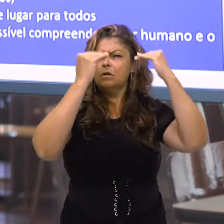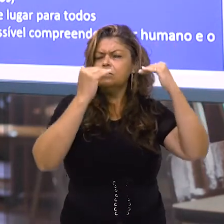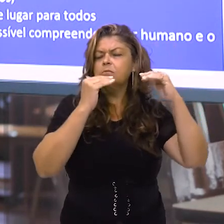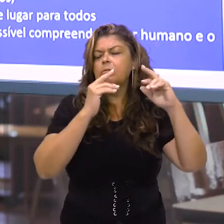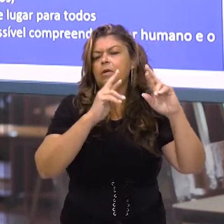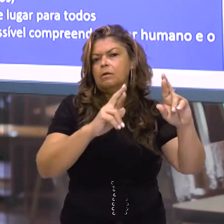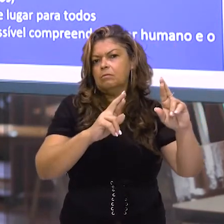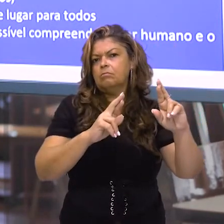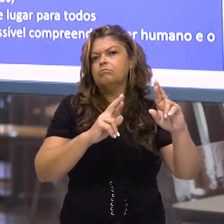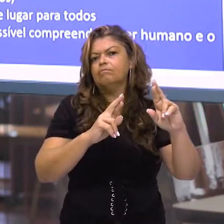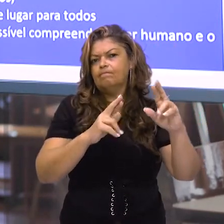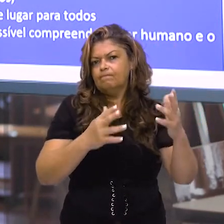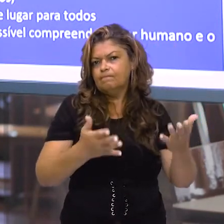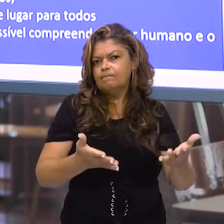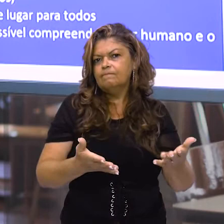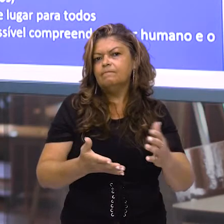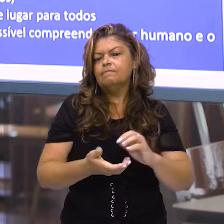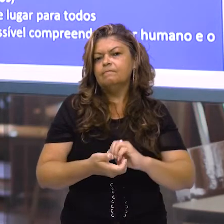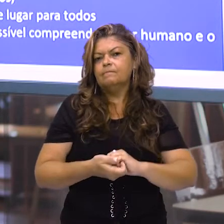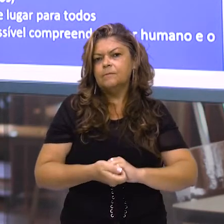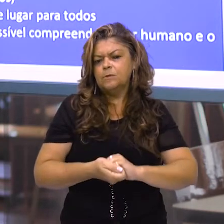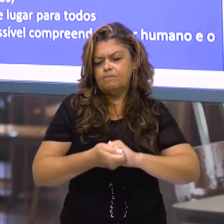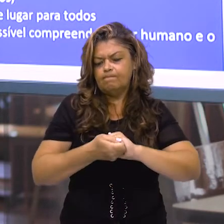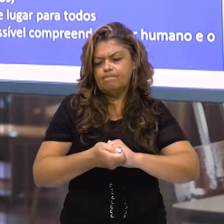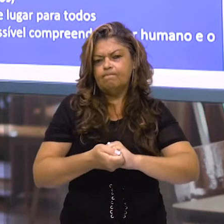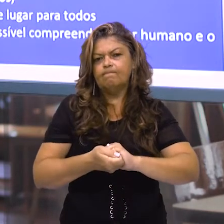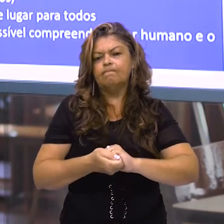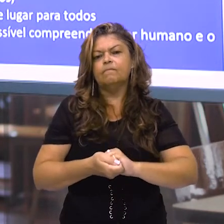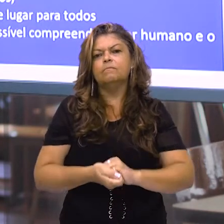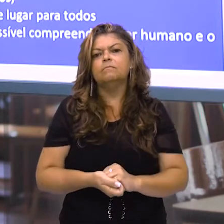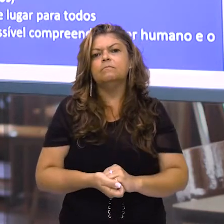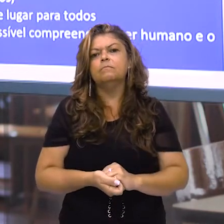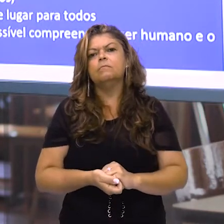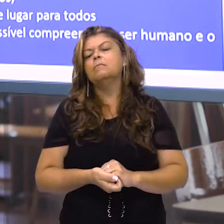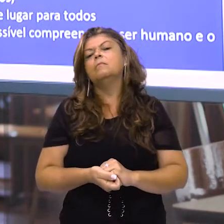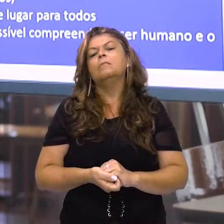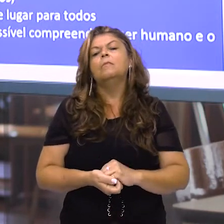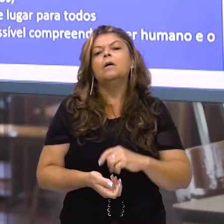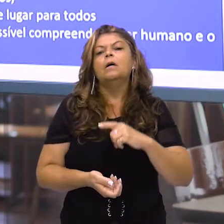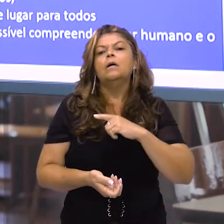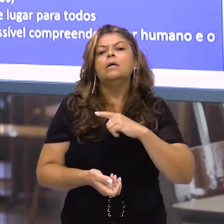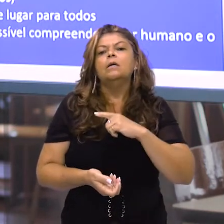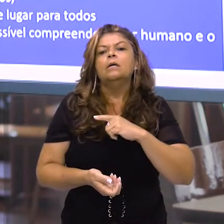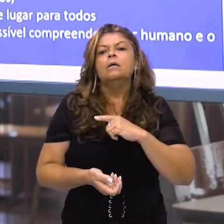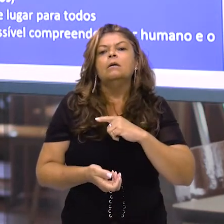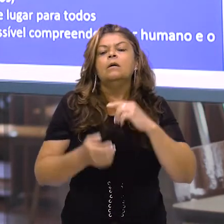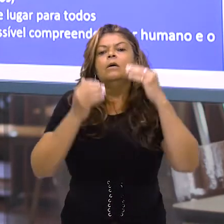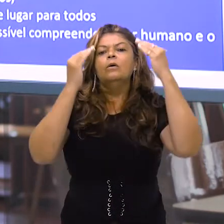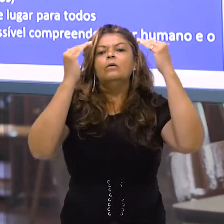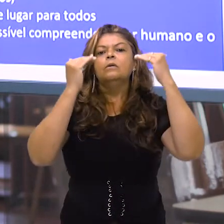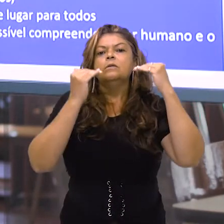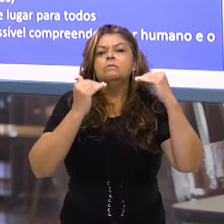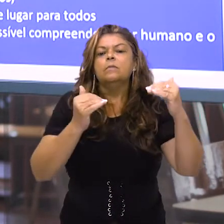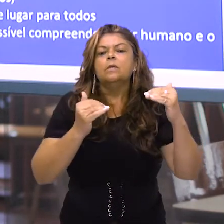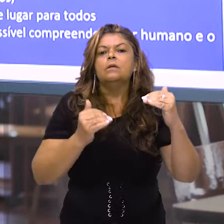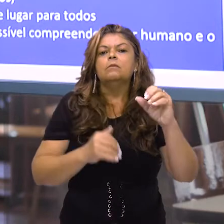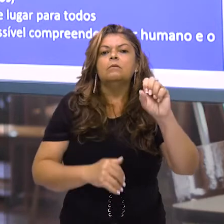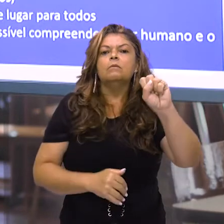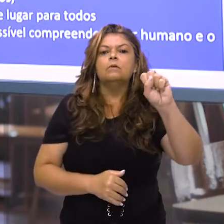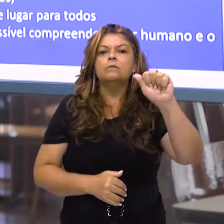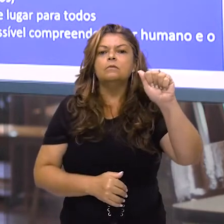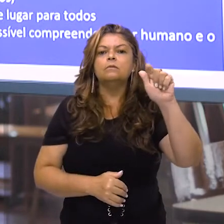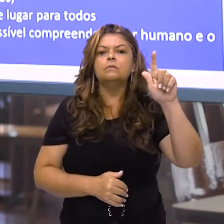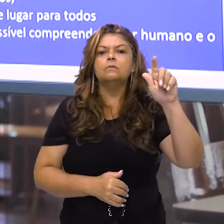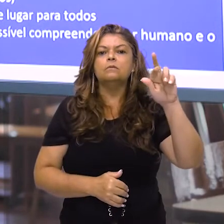também. Então as relações elas são mais fortes, são mais consolidadas. Existe um profundo respeito ao sagrado, porque